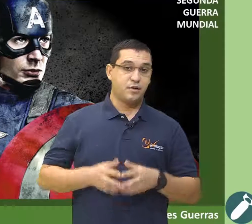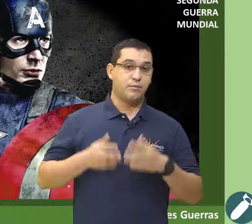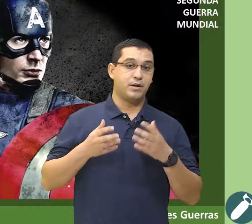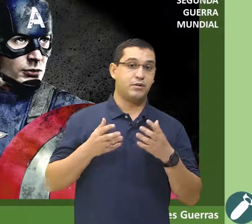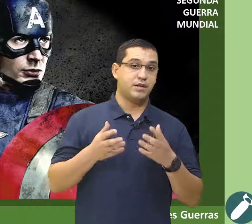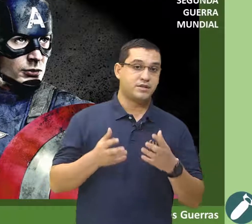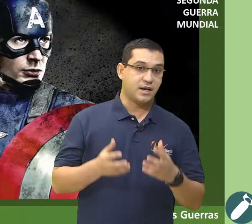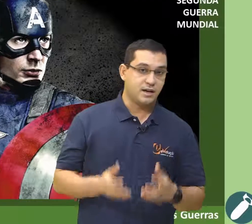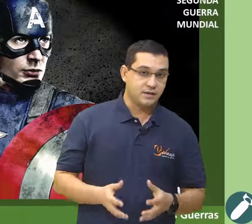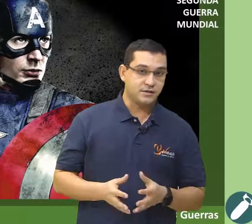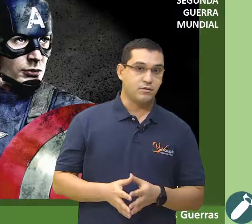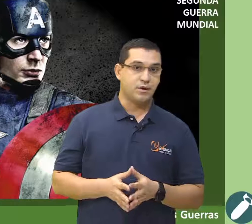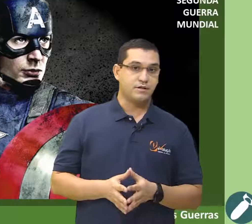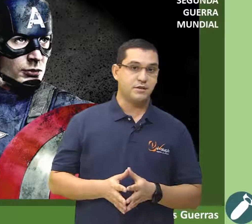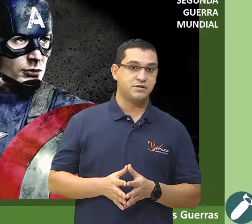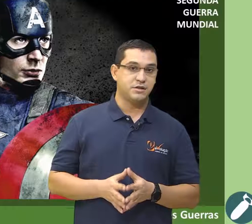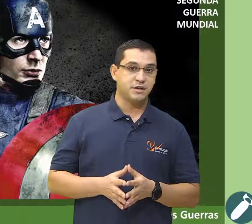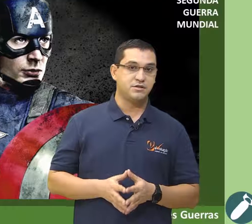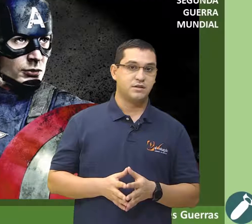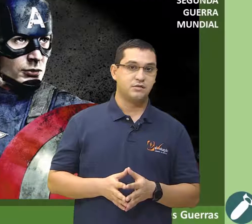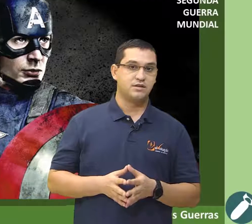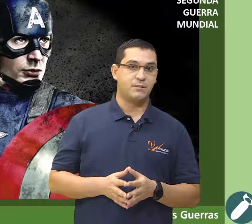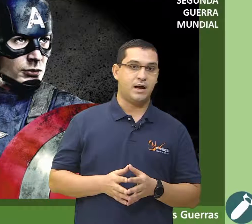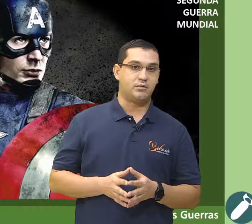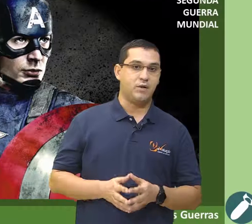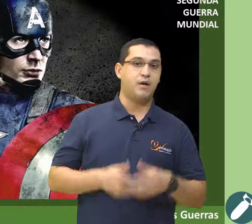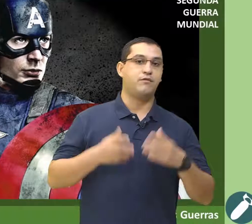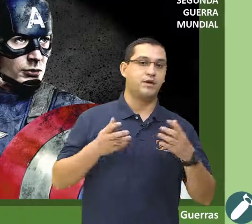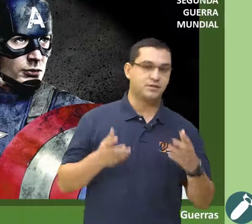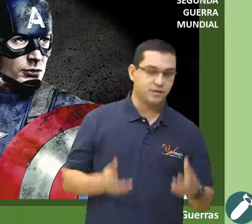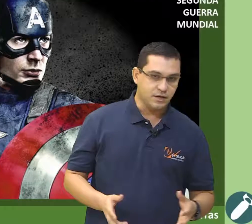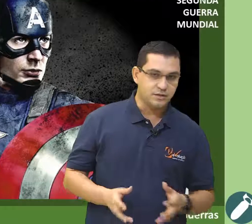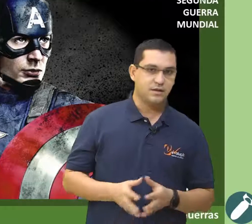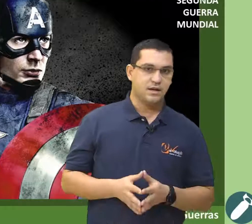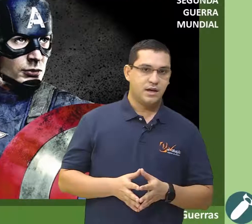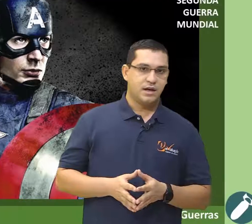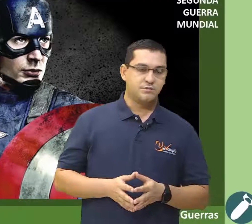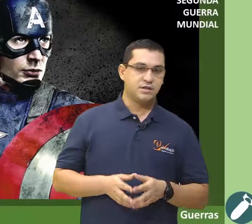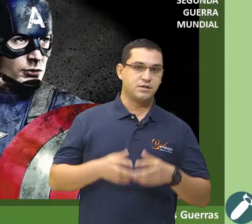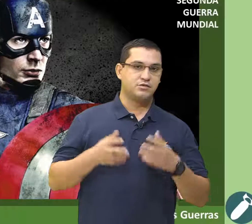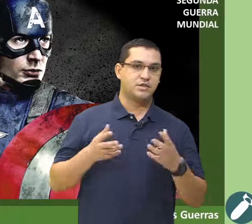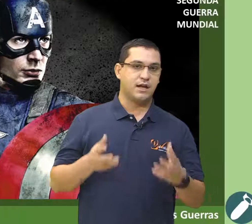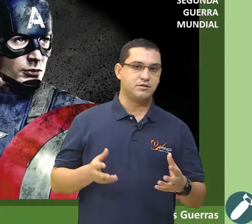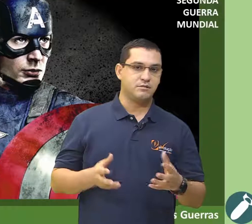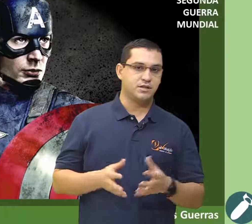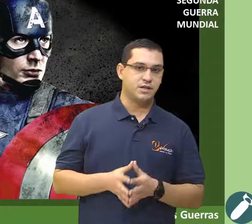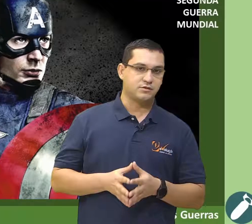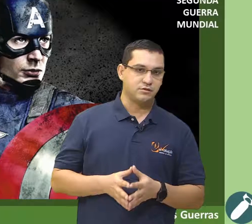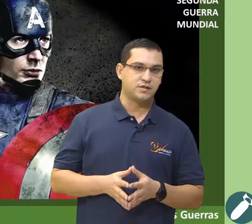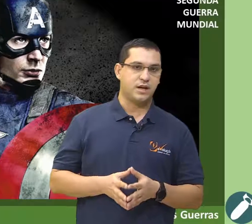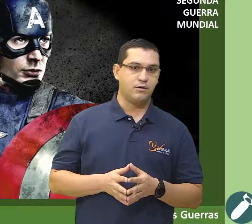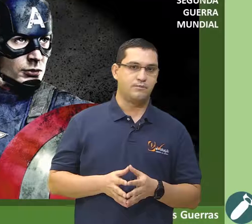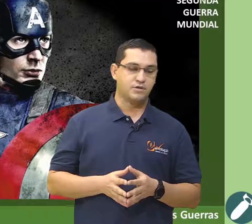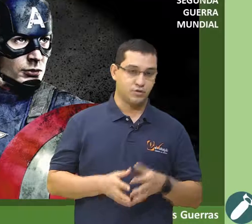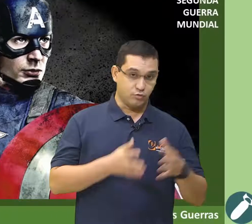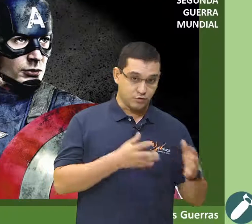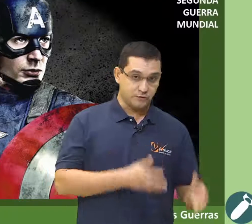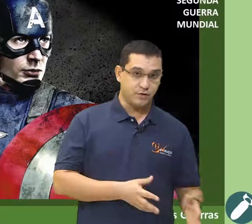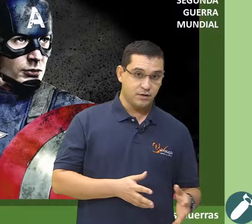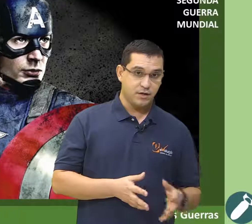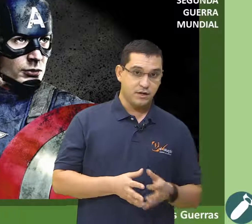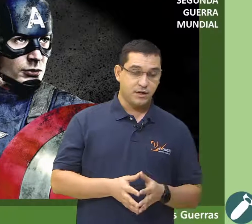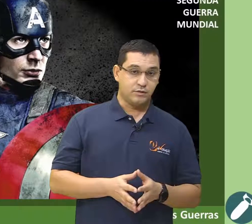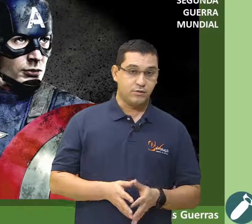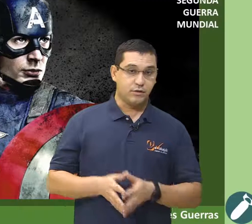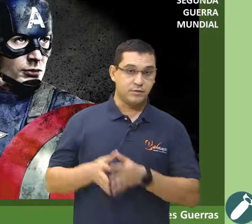se recuperou desta crise com as medidas do chamado Welfare State, as medidas do Estado de Bem-Estar Social de